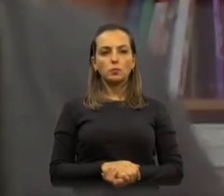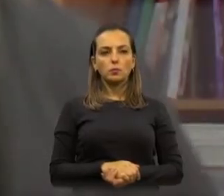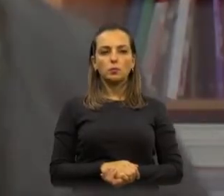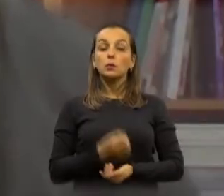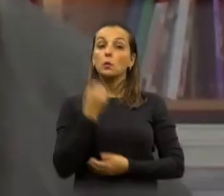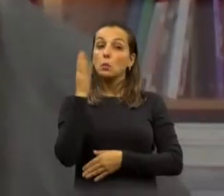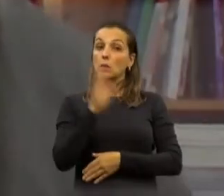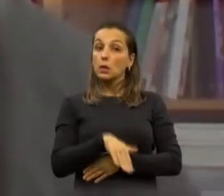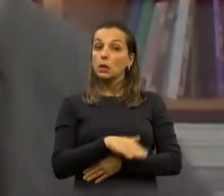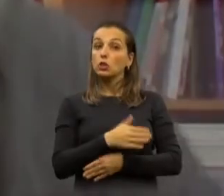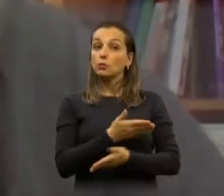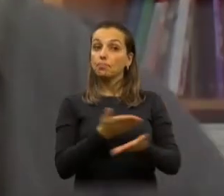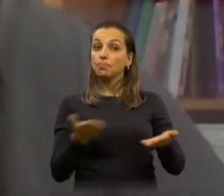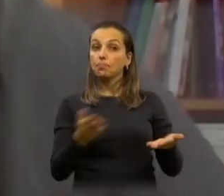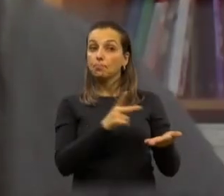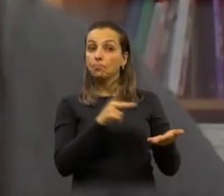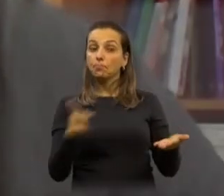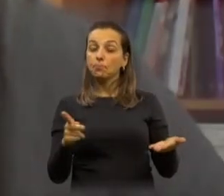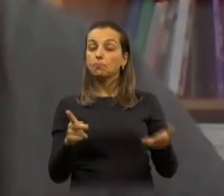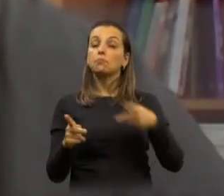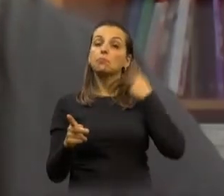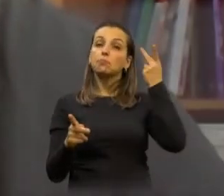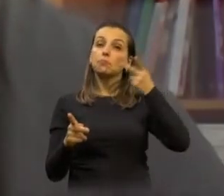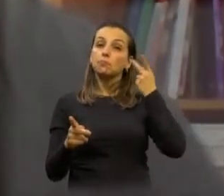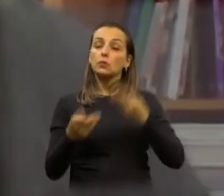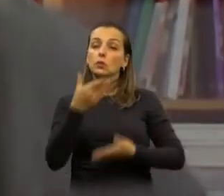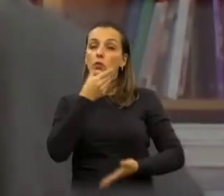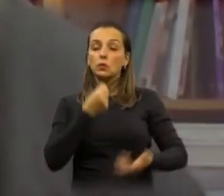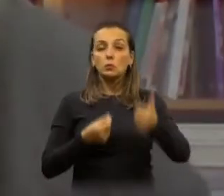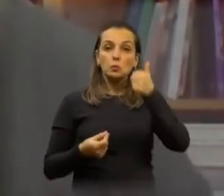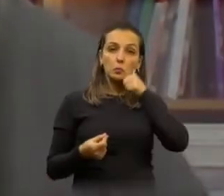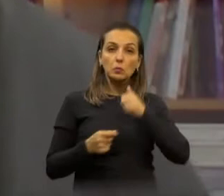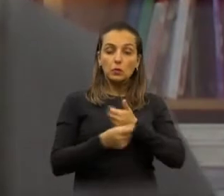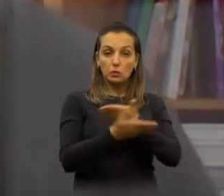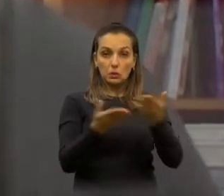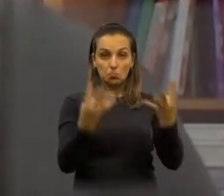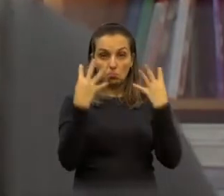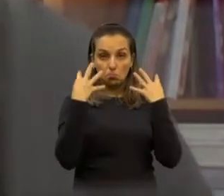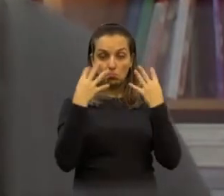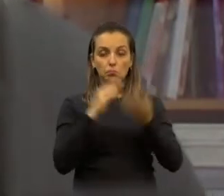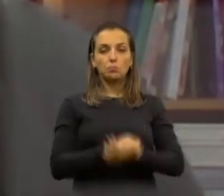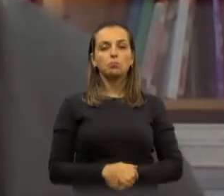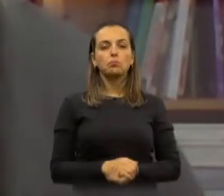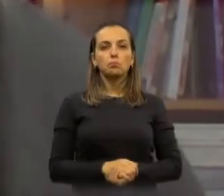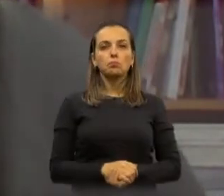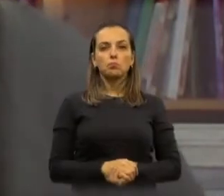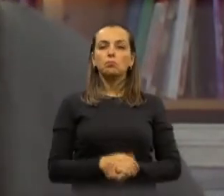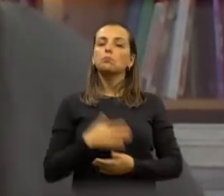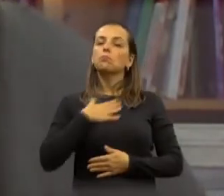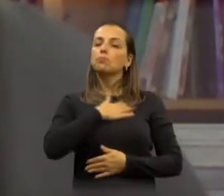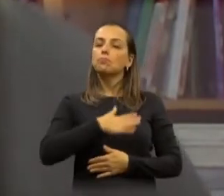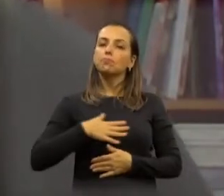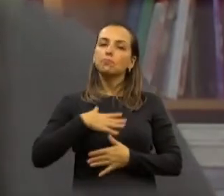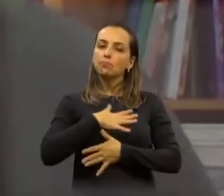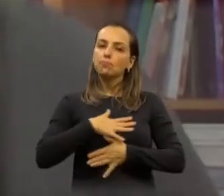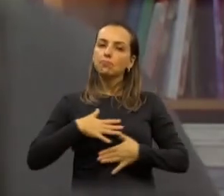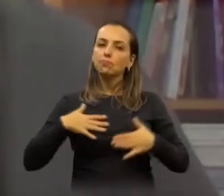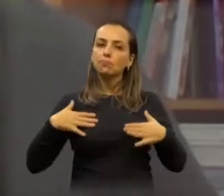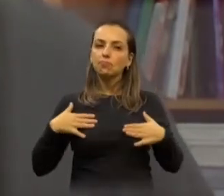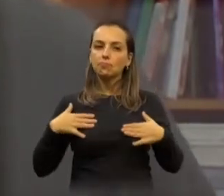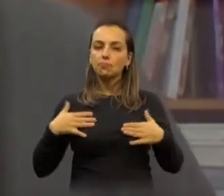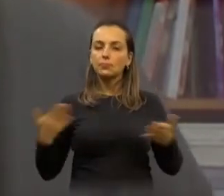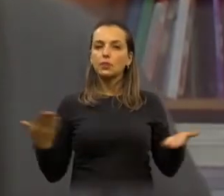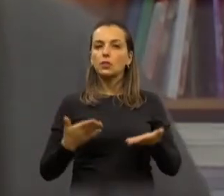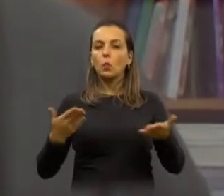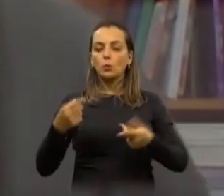Bom, boa tarde, presidente, nobres vereadores, vereadoras, a todos que nos assistem, nos acompanham. É sempre um prazer poder